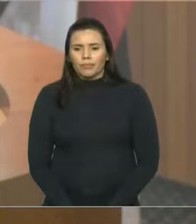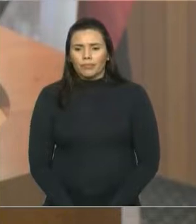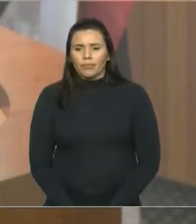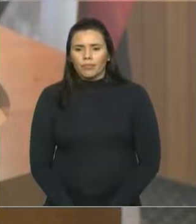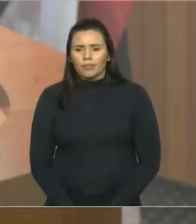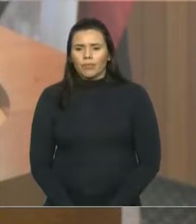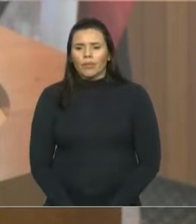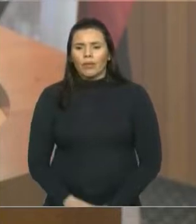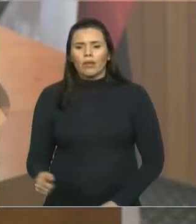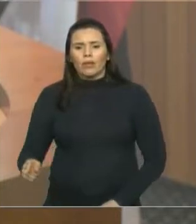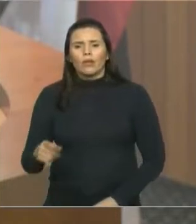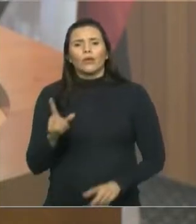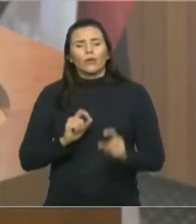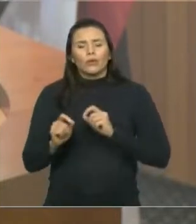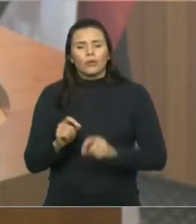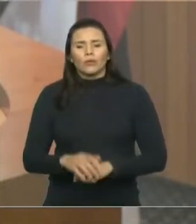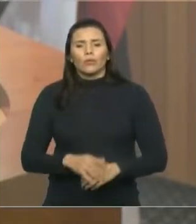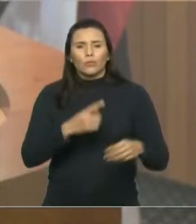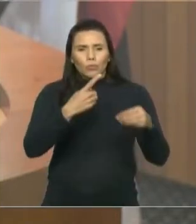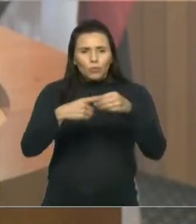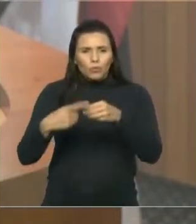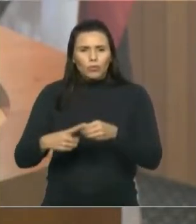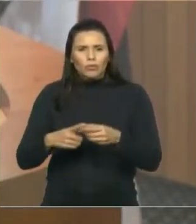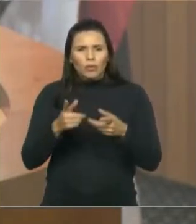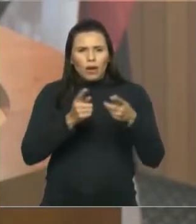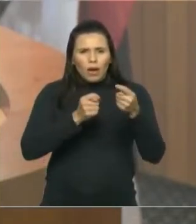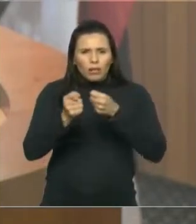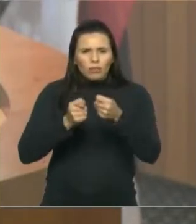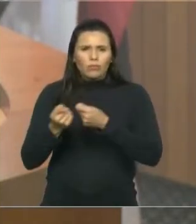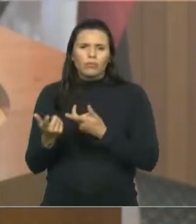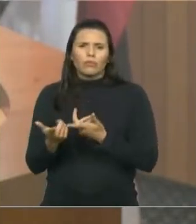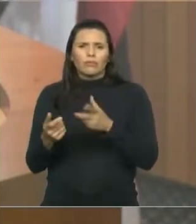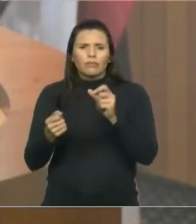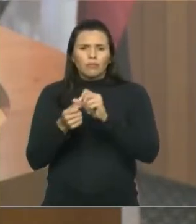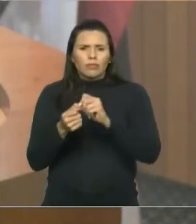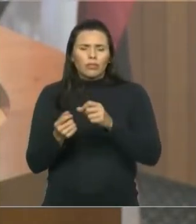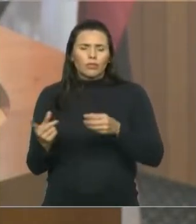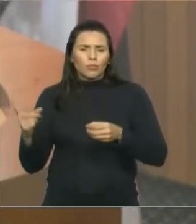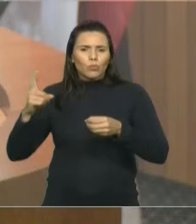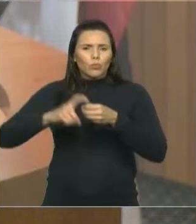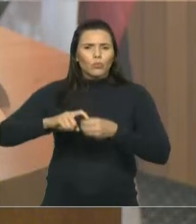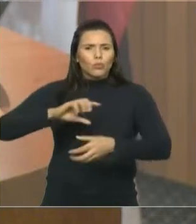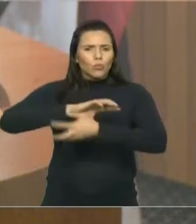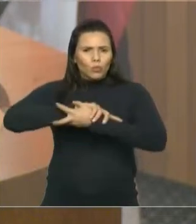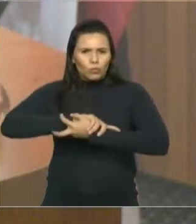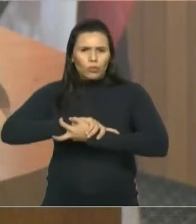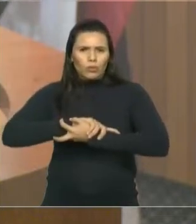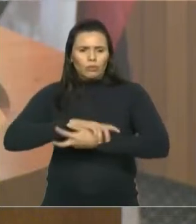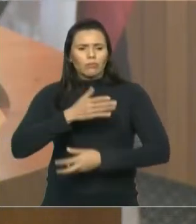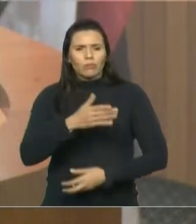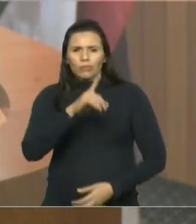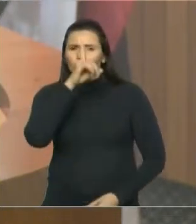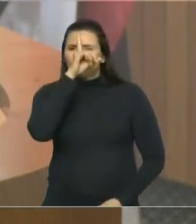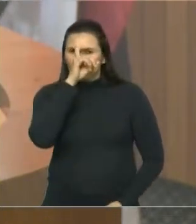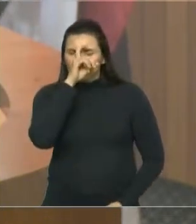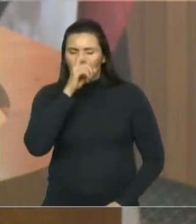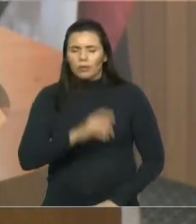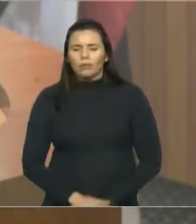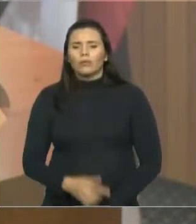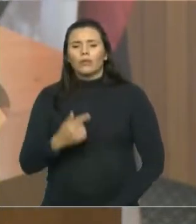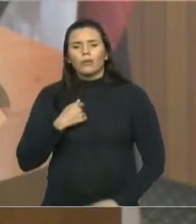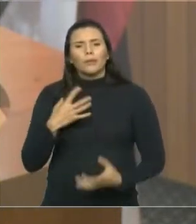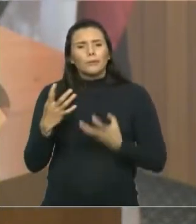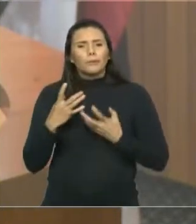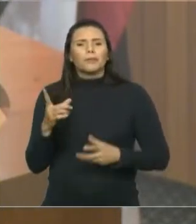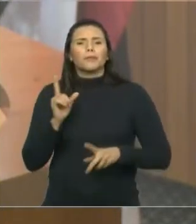administrados pelos municípios através de consórcios intermunicipais. E aí eu queria, pode passar a